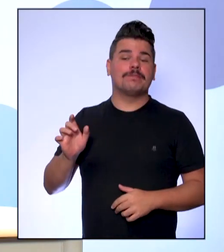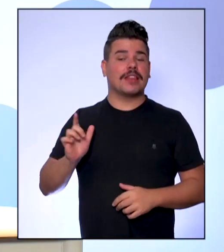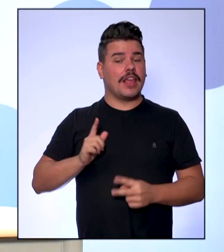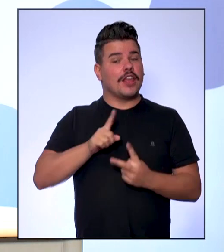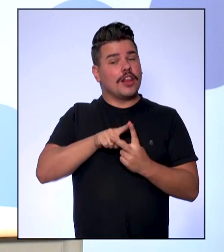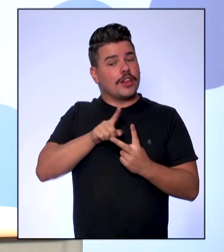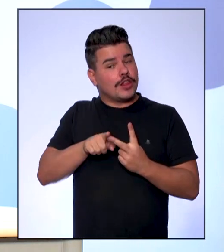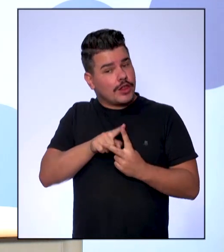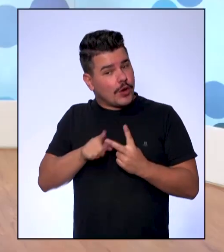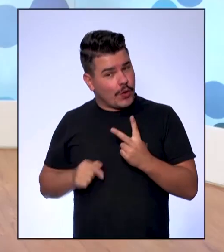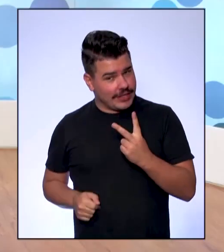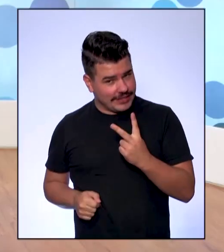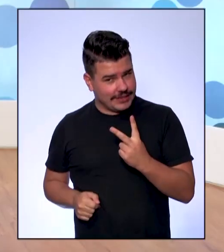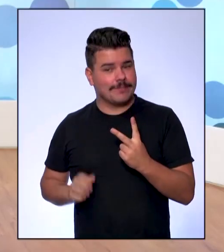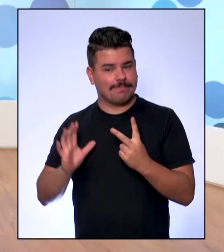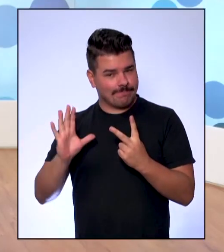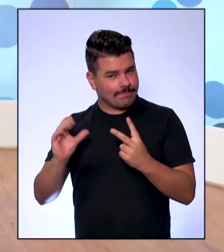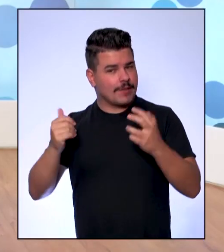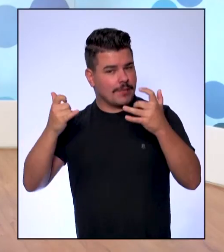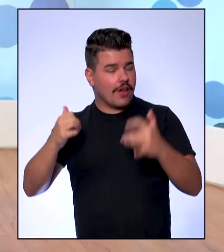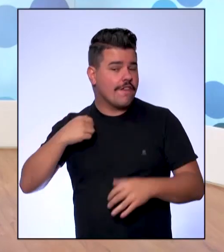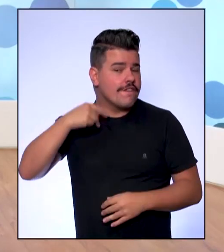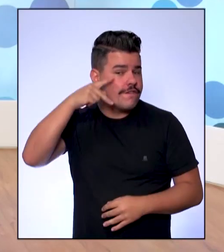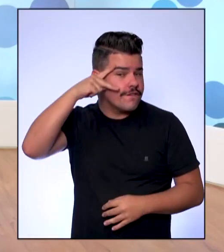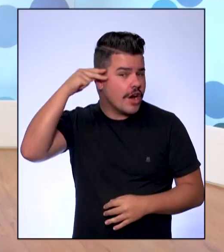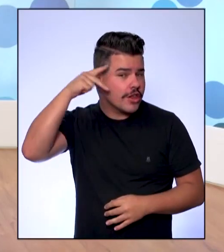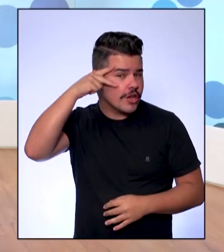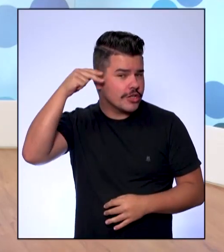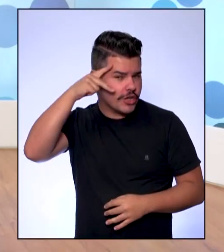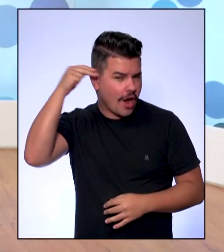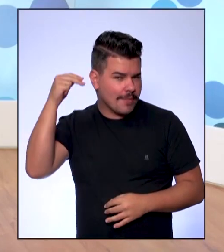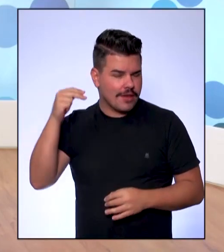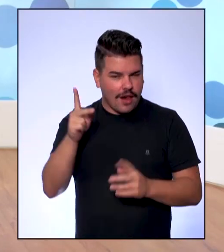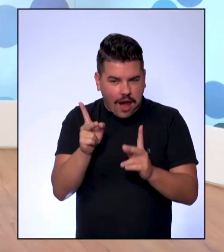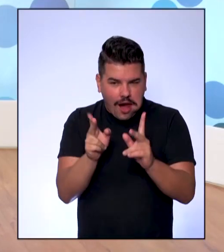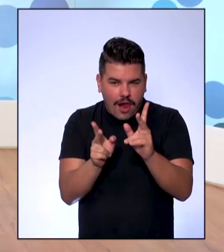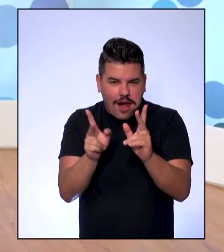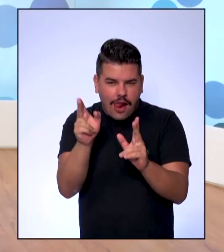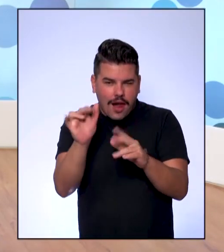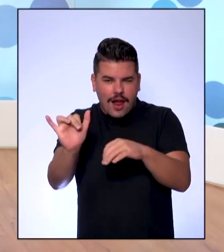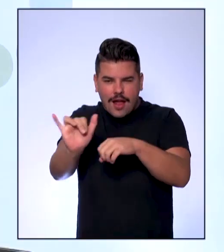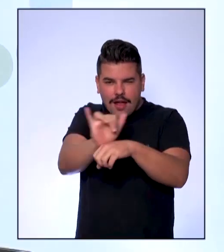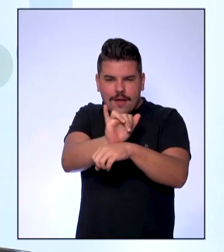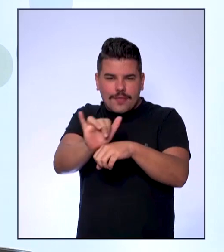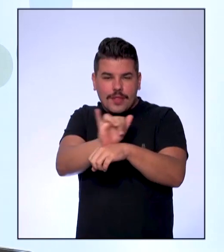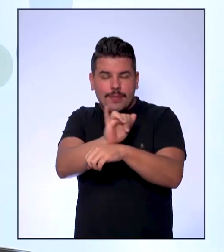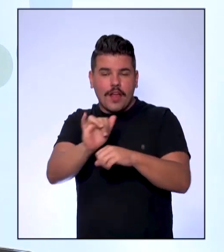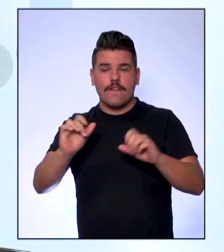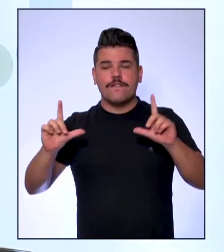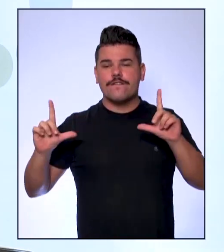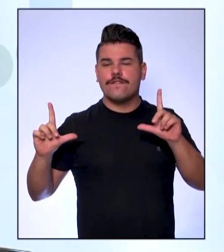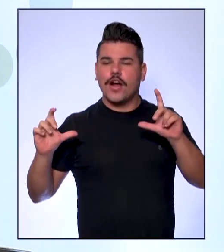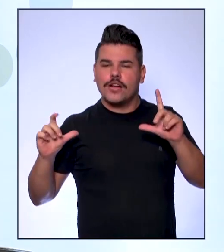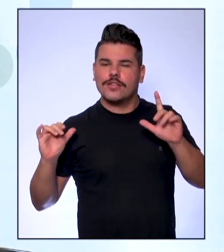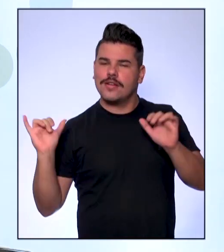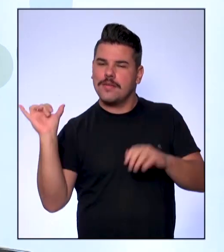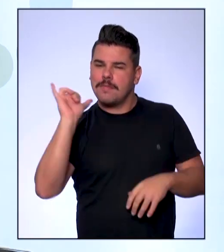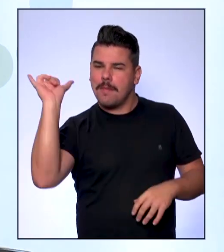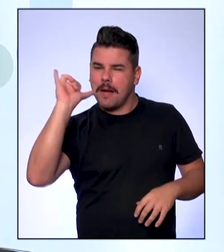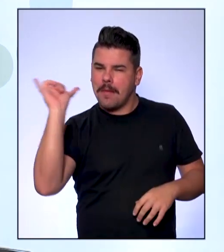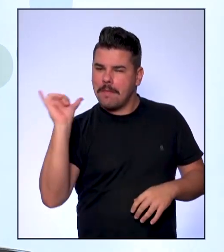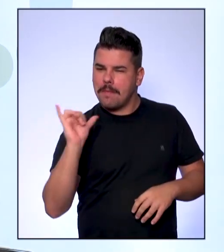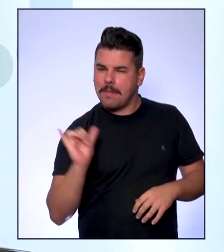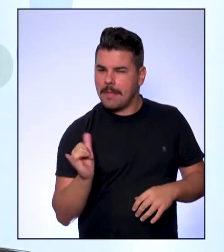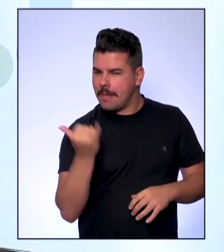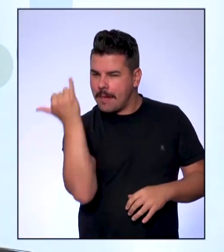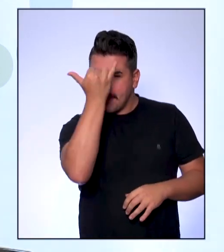tipos que a gente pode colocar. Quando o Photoshop ele é para uma marca, para melhorar uma imagem ou para deixá-la melhor, Isso